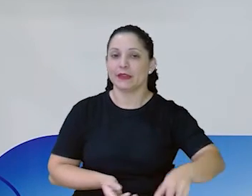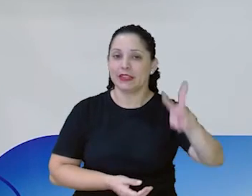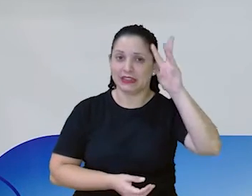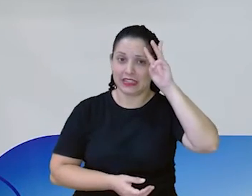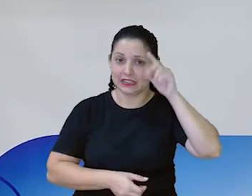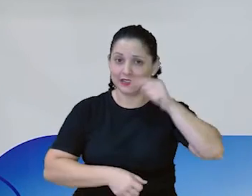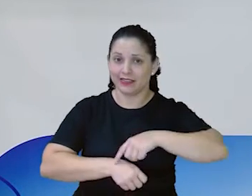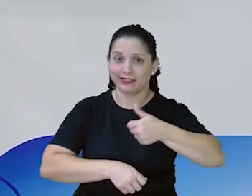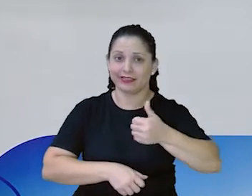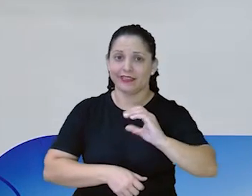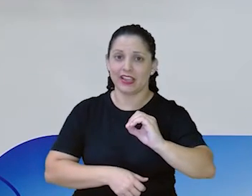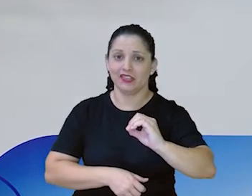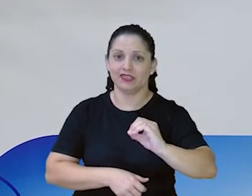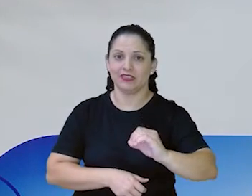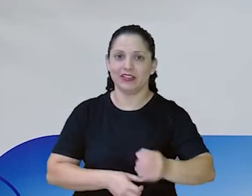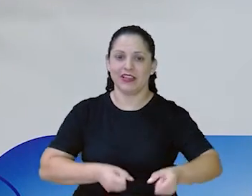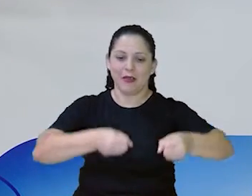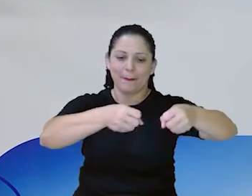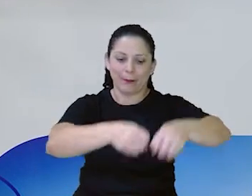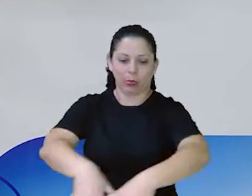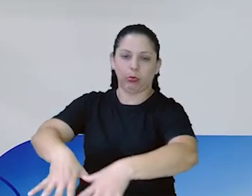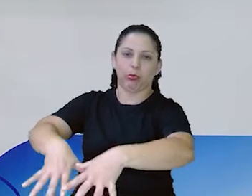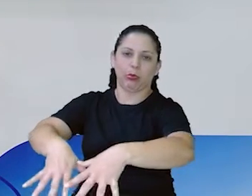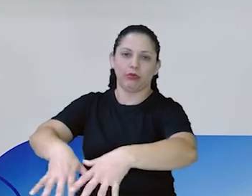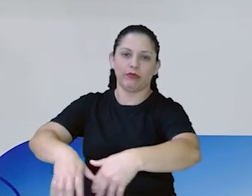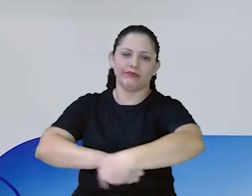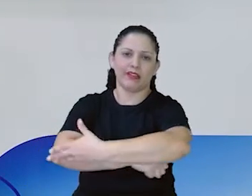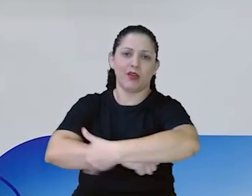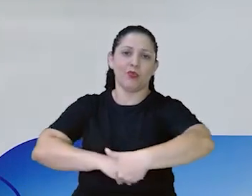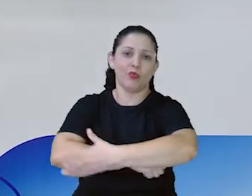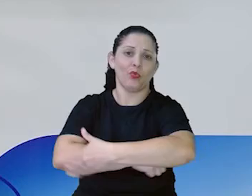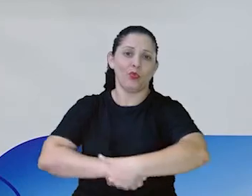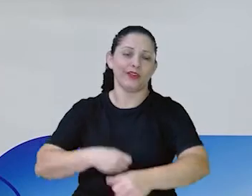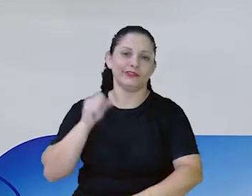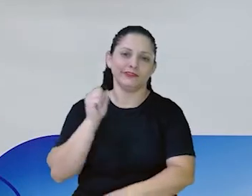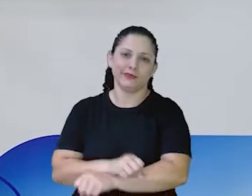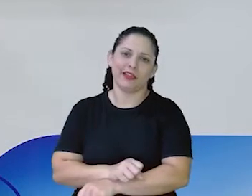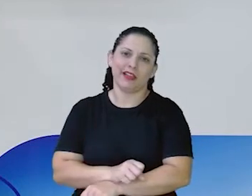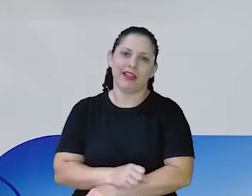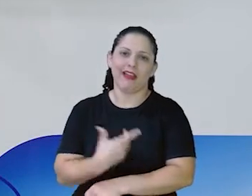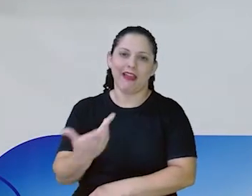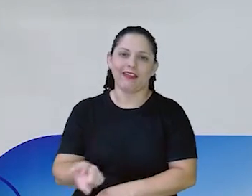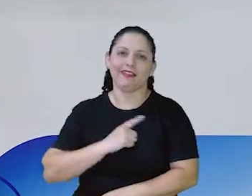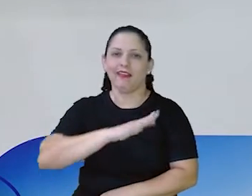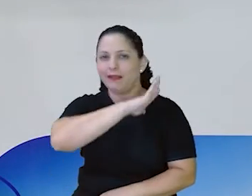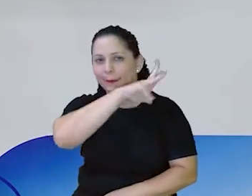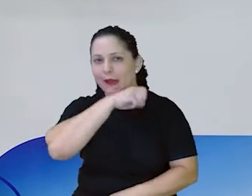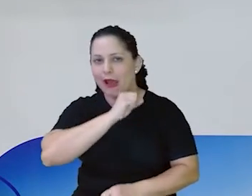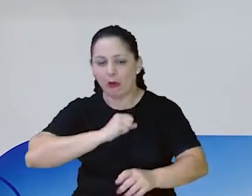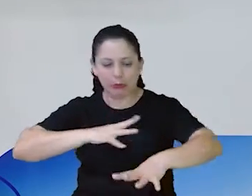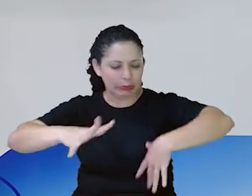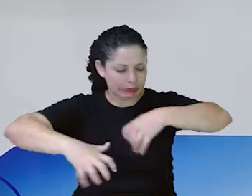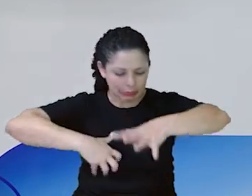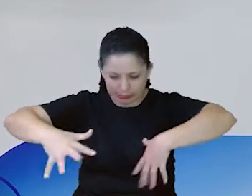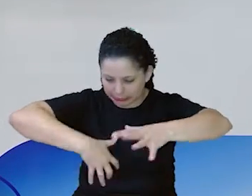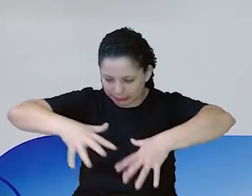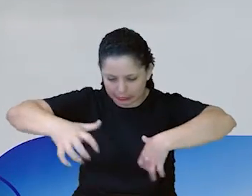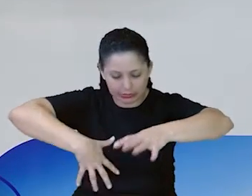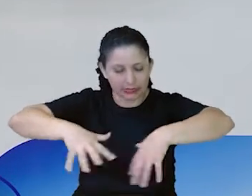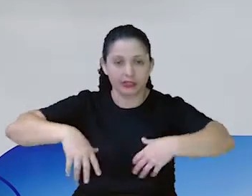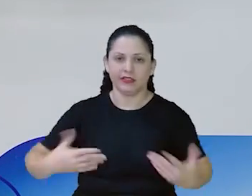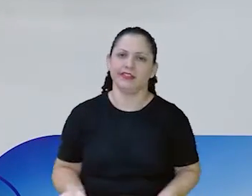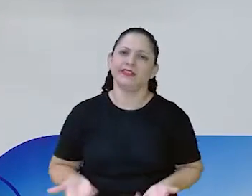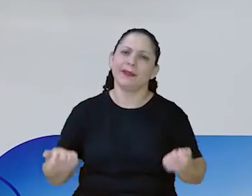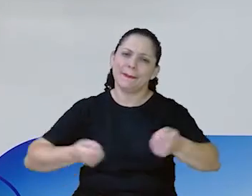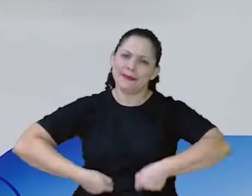às 10 horas da manhã, está um monte de saco de lixo lá na rua, esperando. Aí vai passar os animais, vai jogar, vai espalhar tudo. Então a gente precisa,